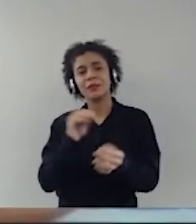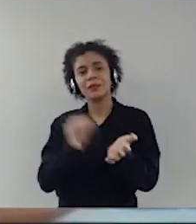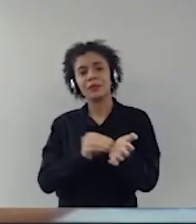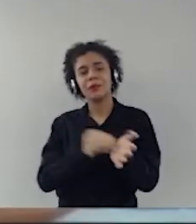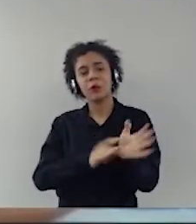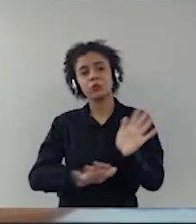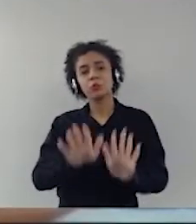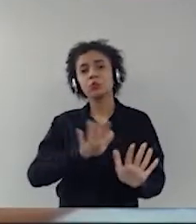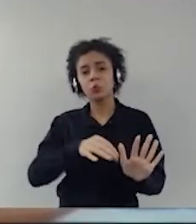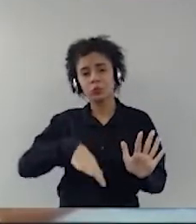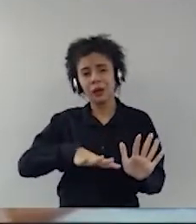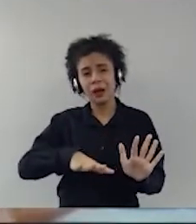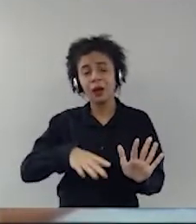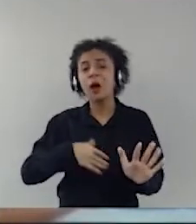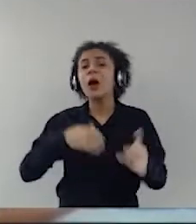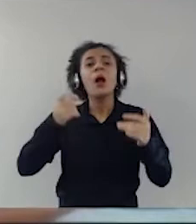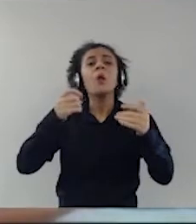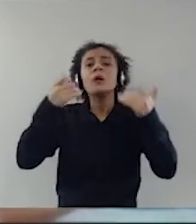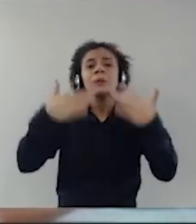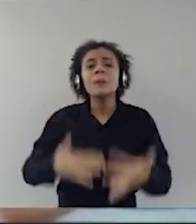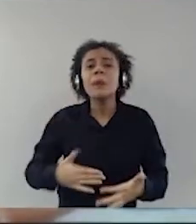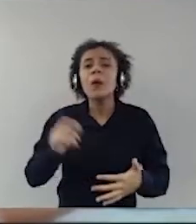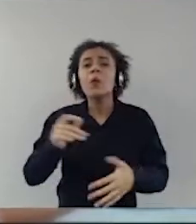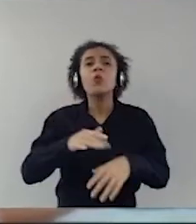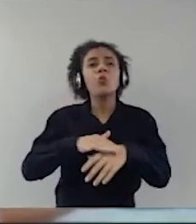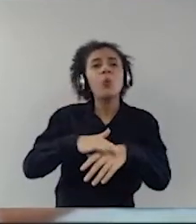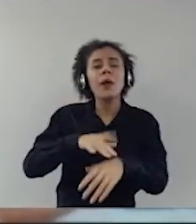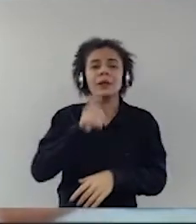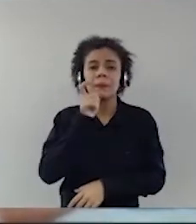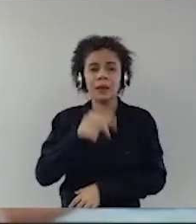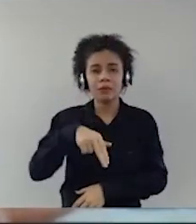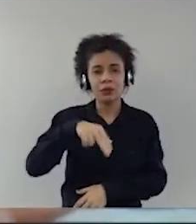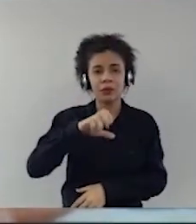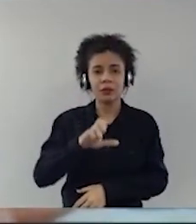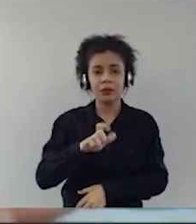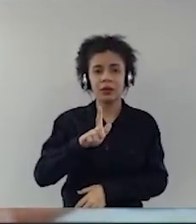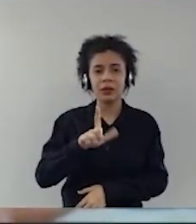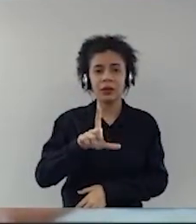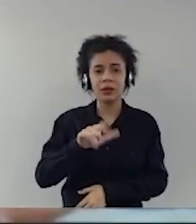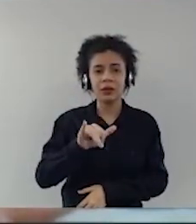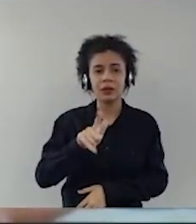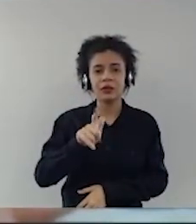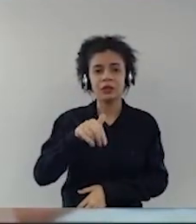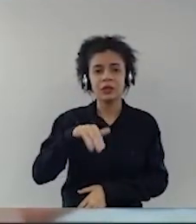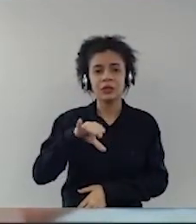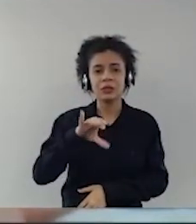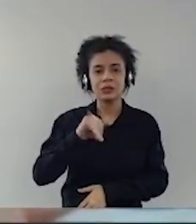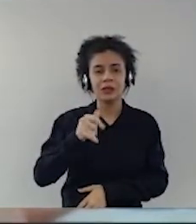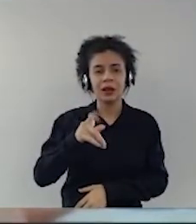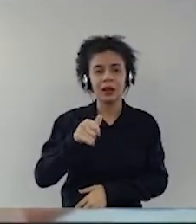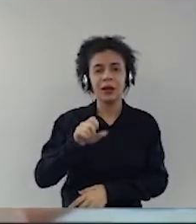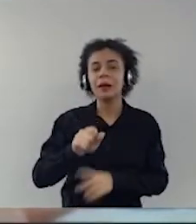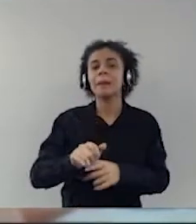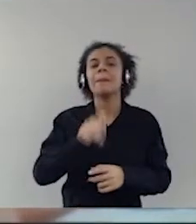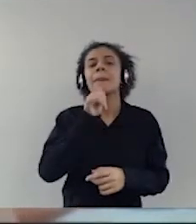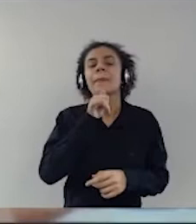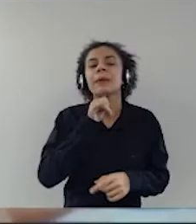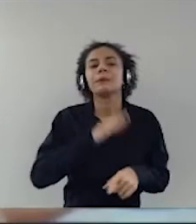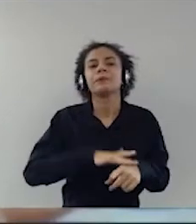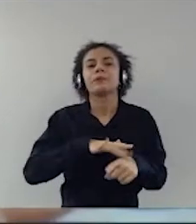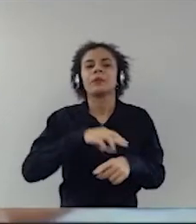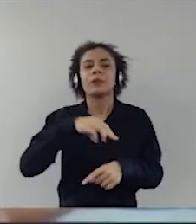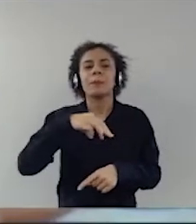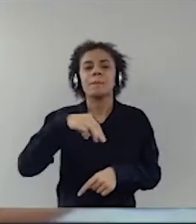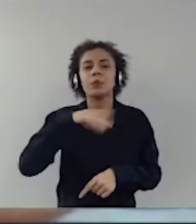tinha que explicar o que eram doenças negligenciadas, que são aquelas doenças como malária e